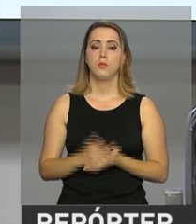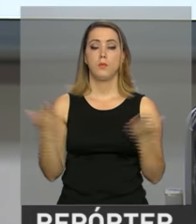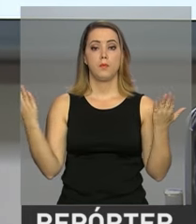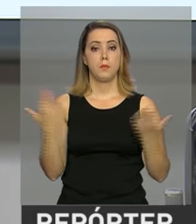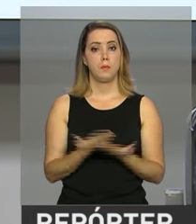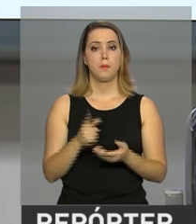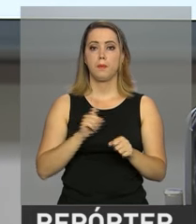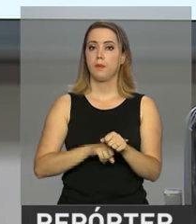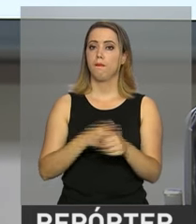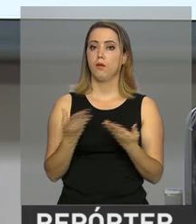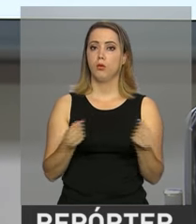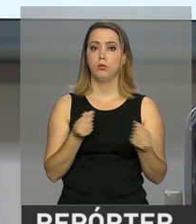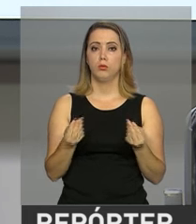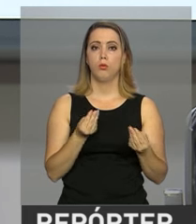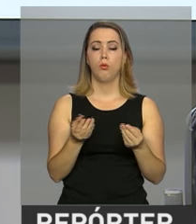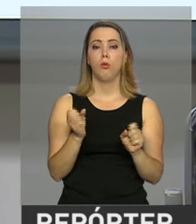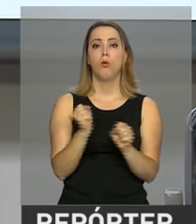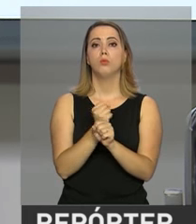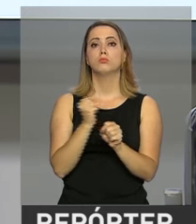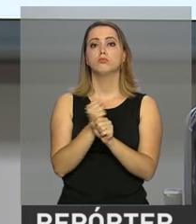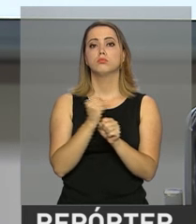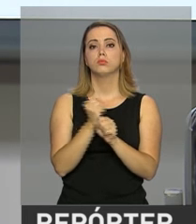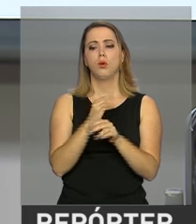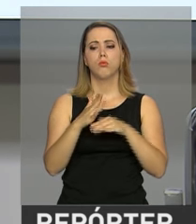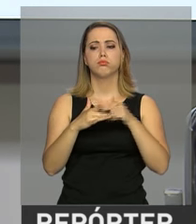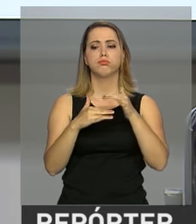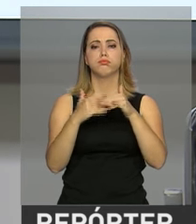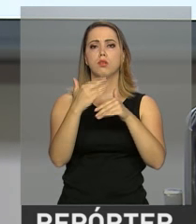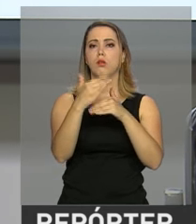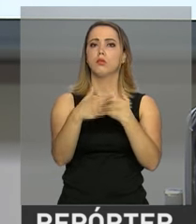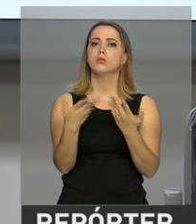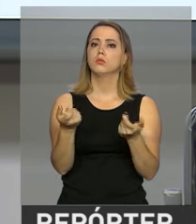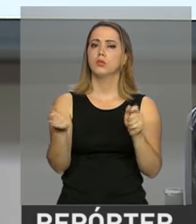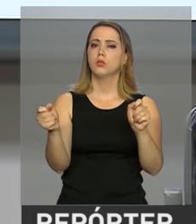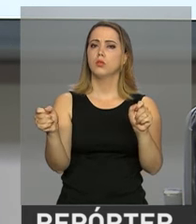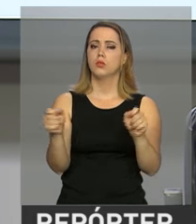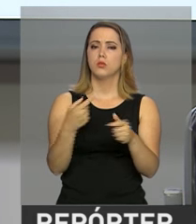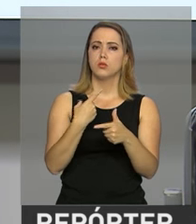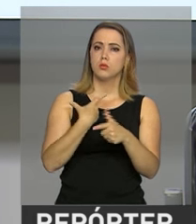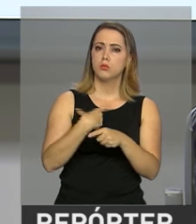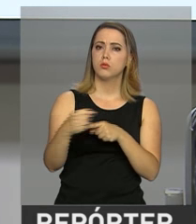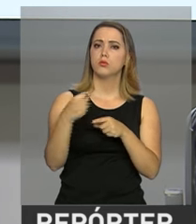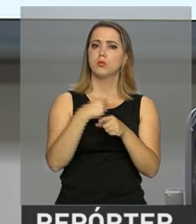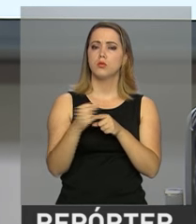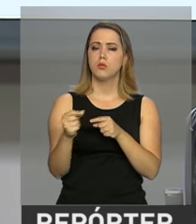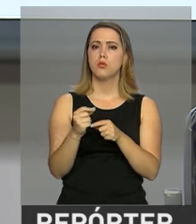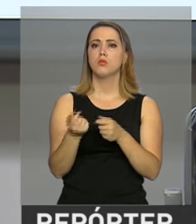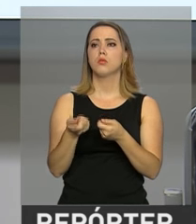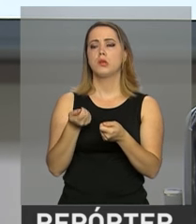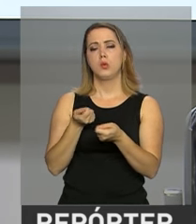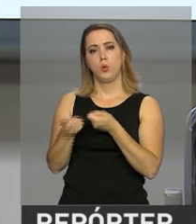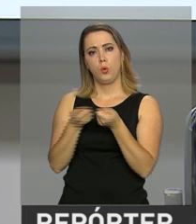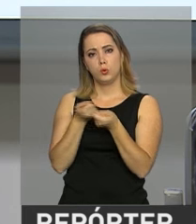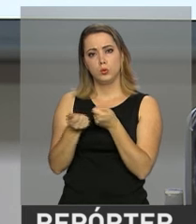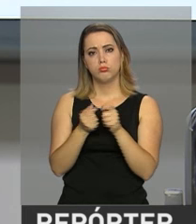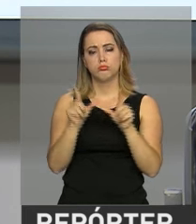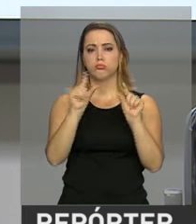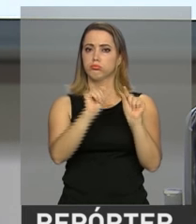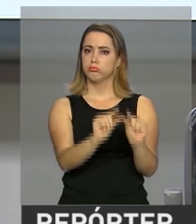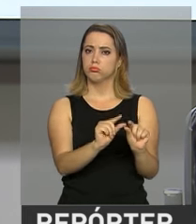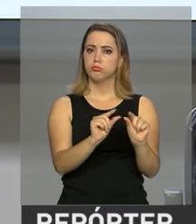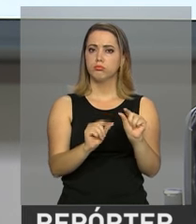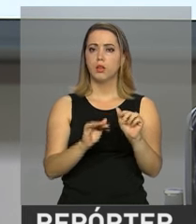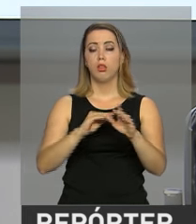uma forma estrutural. E forma estrutural é fazendo reformas, em geral, microeconômicas, para